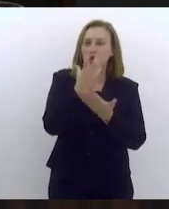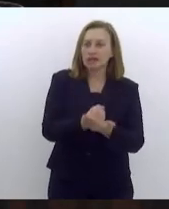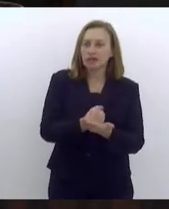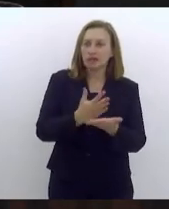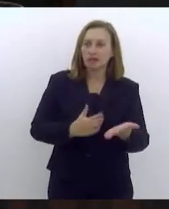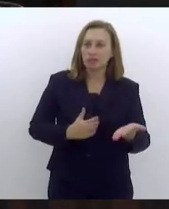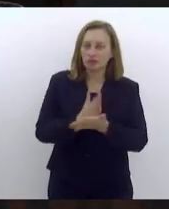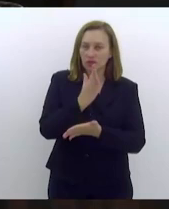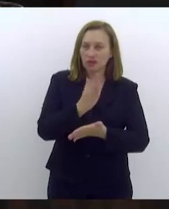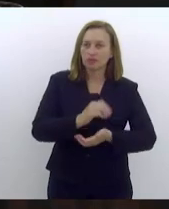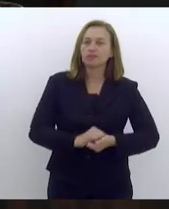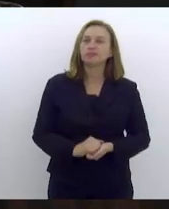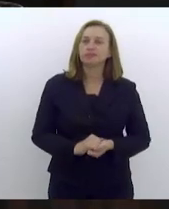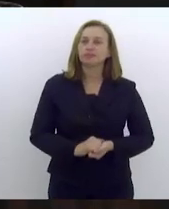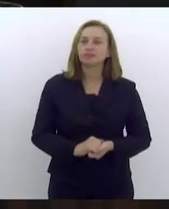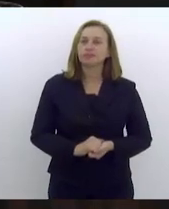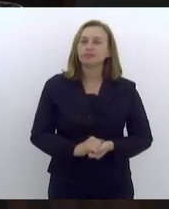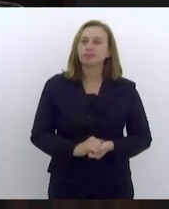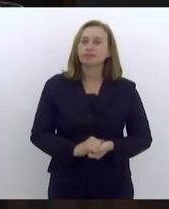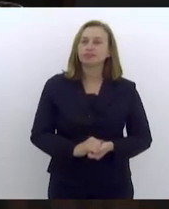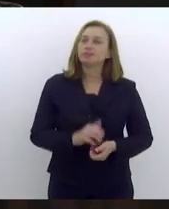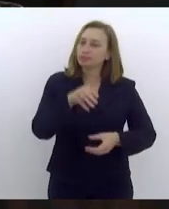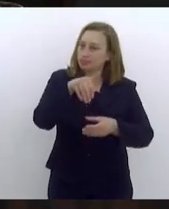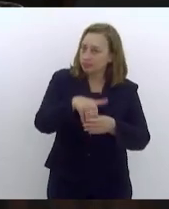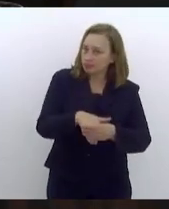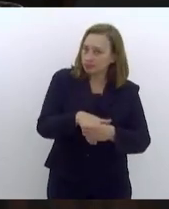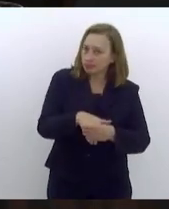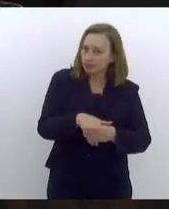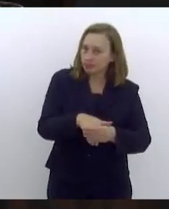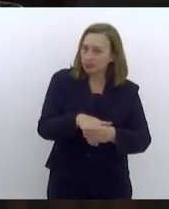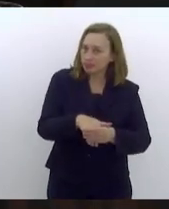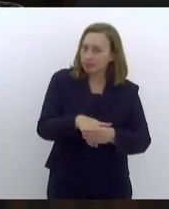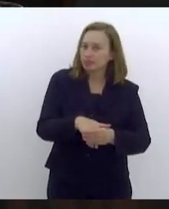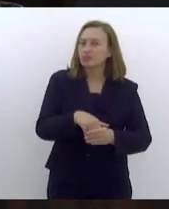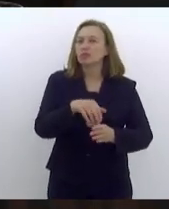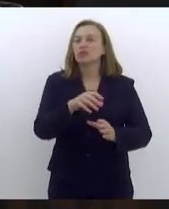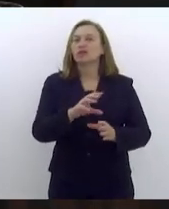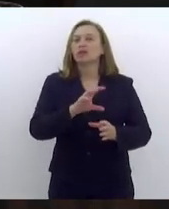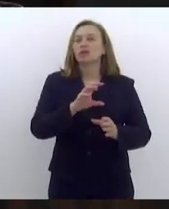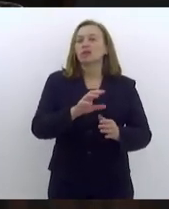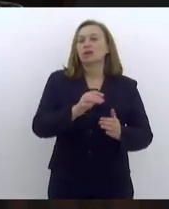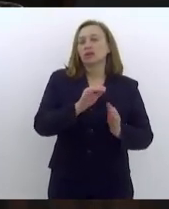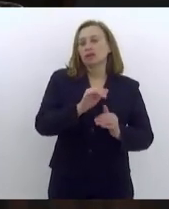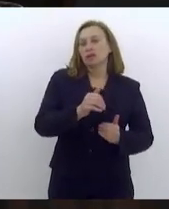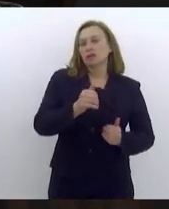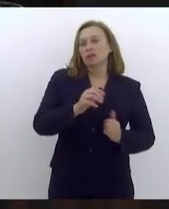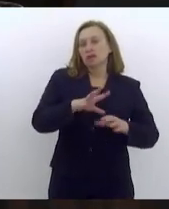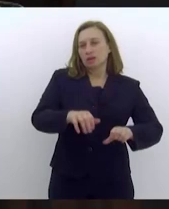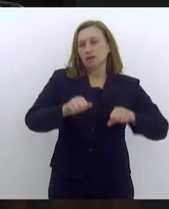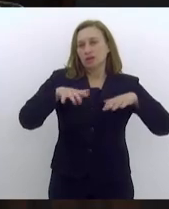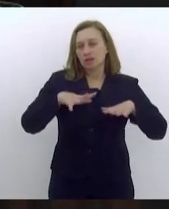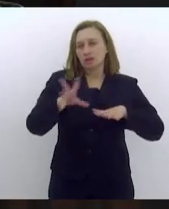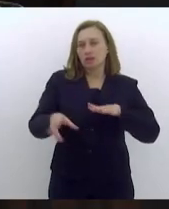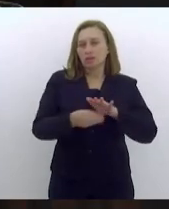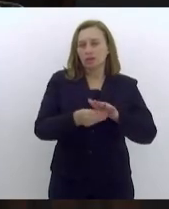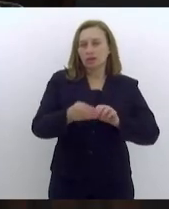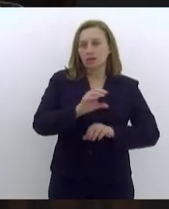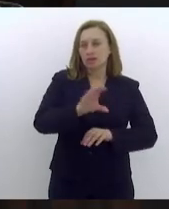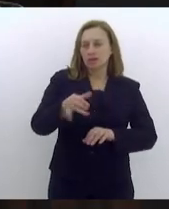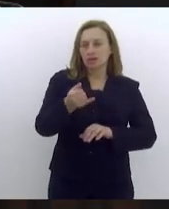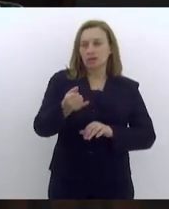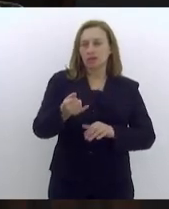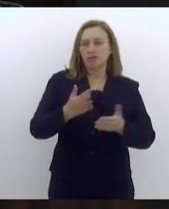como estão, aprovados. Em votação, parecer da CCJ, as emendas de plenário. Senhores que aprovam, permaneçam como